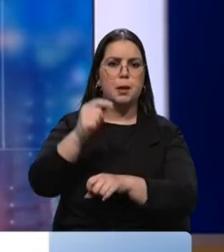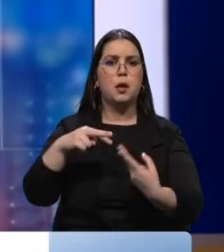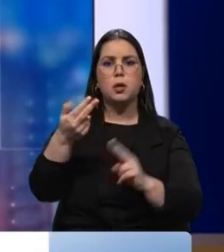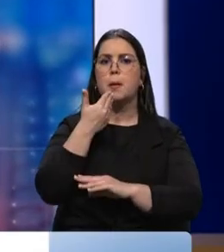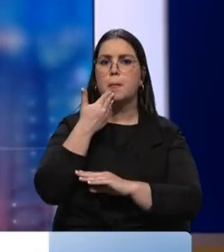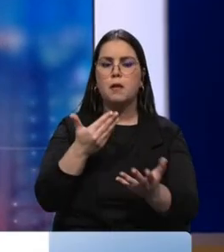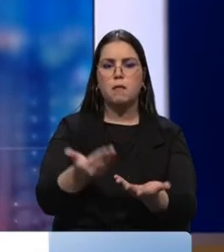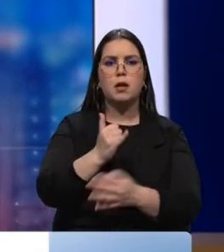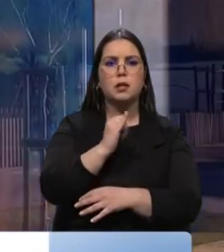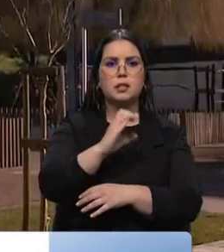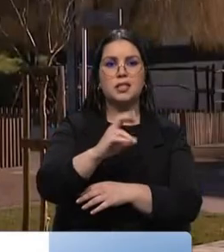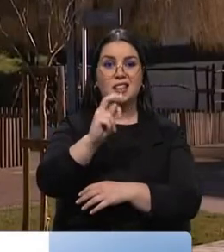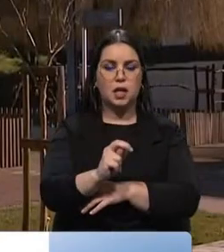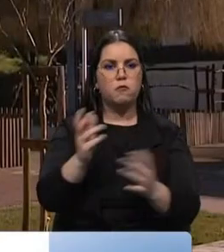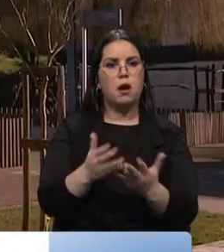do IC3.